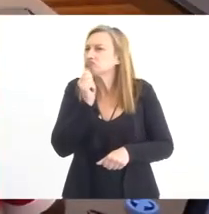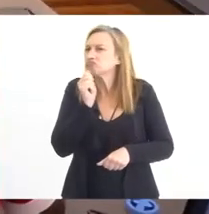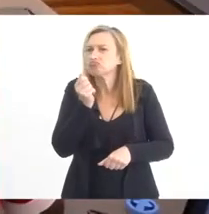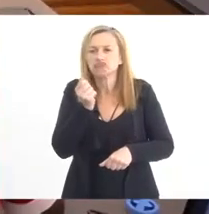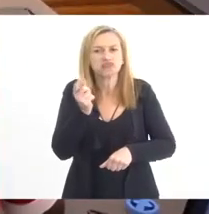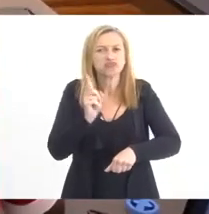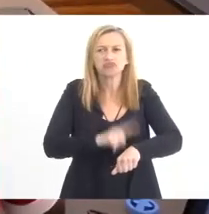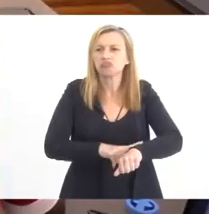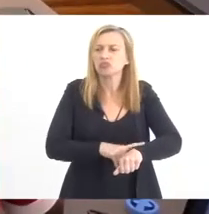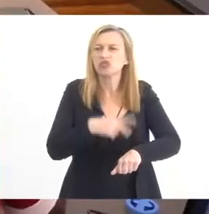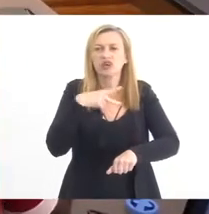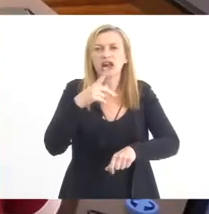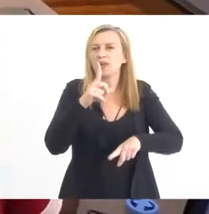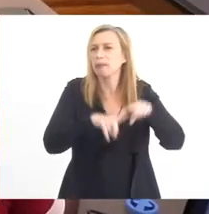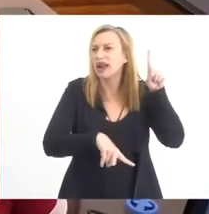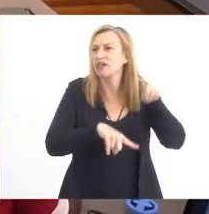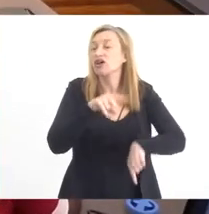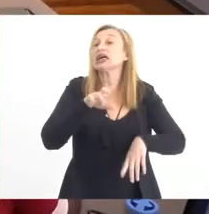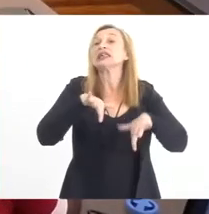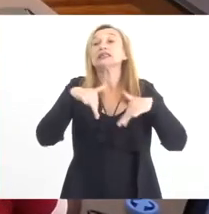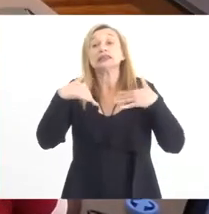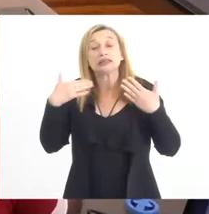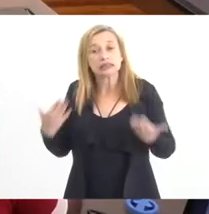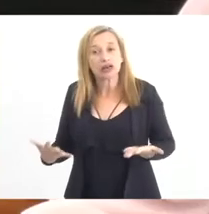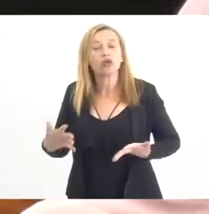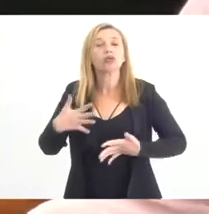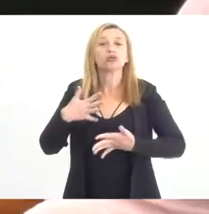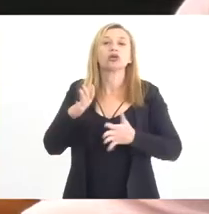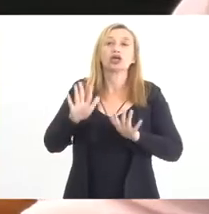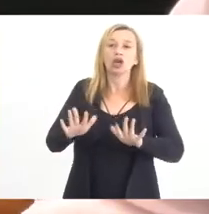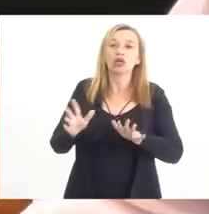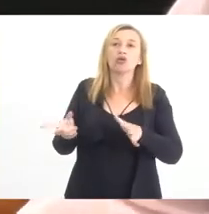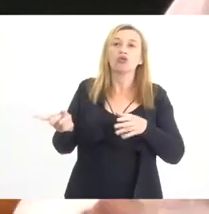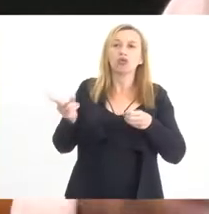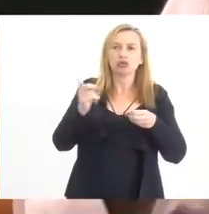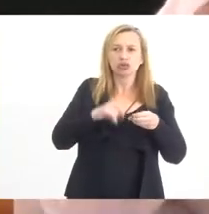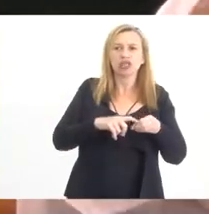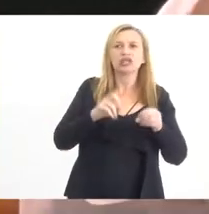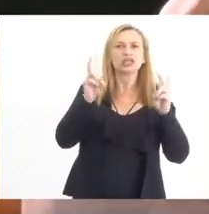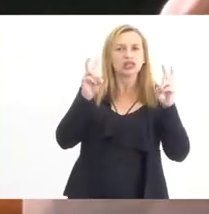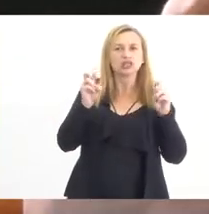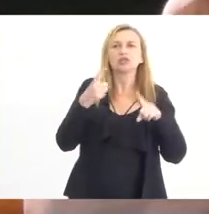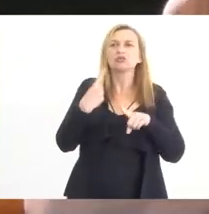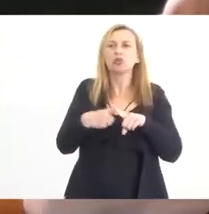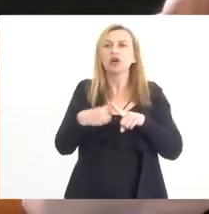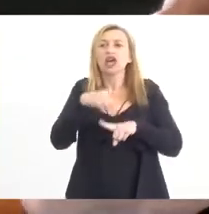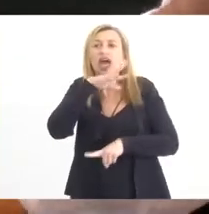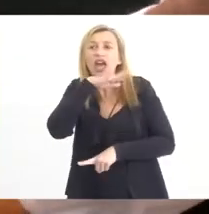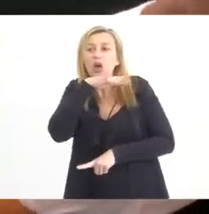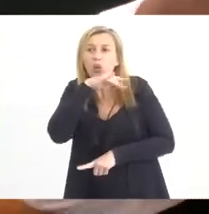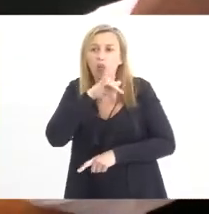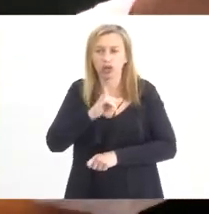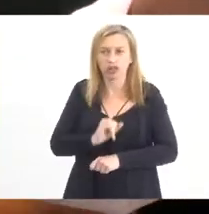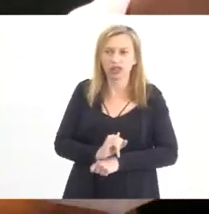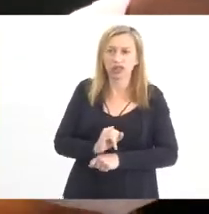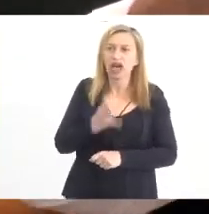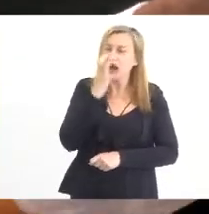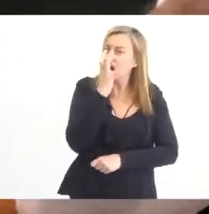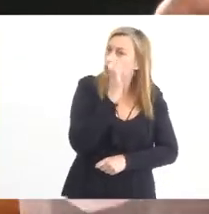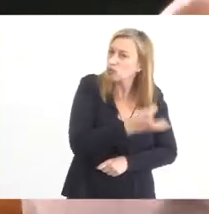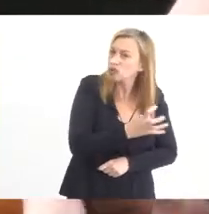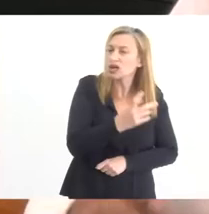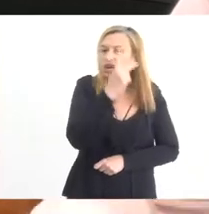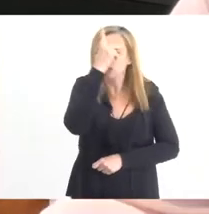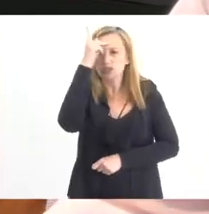foi falado palavrão. Então, eu voltei nesse assunto porque é muito ruim acusar